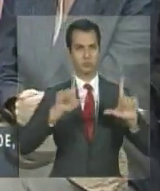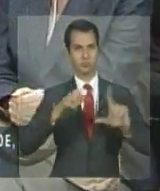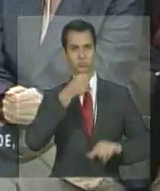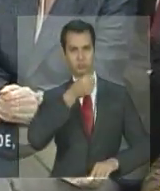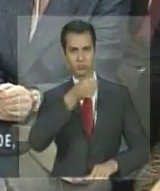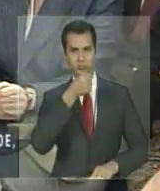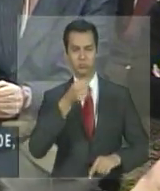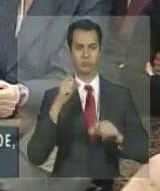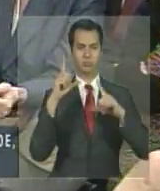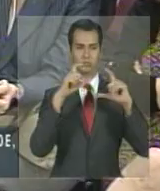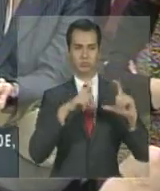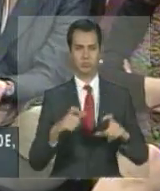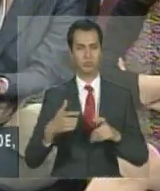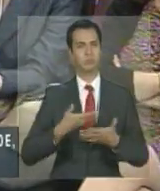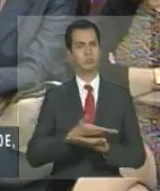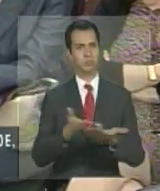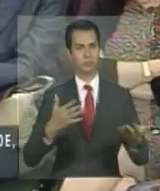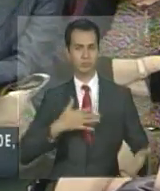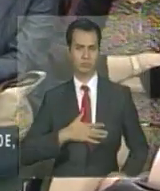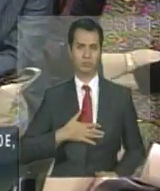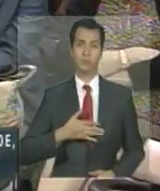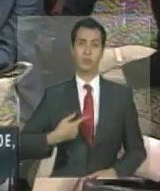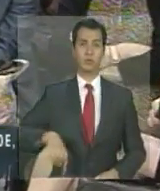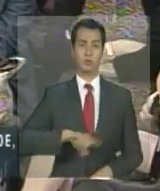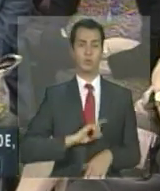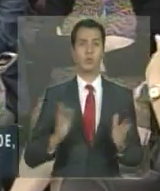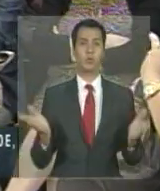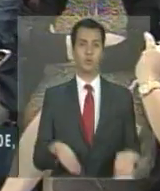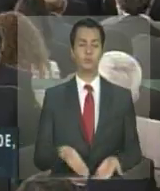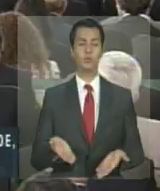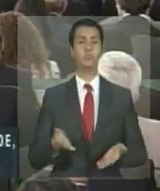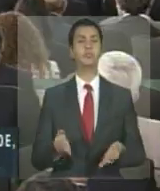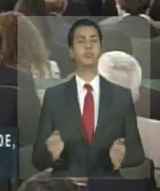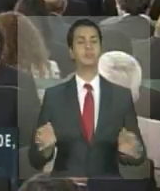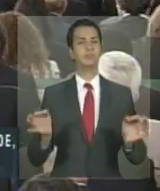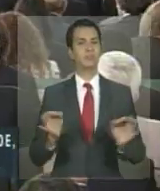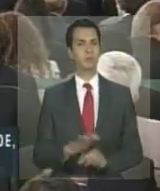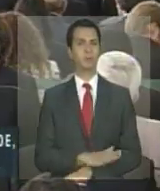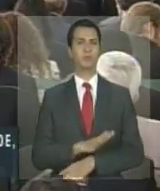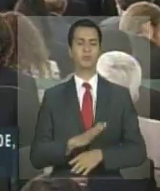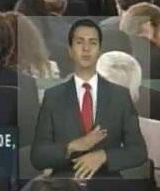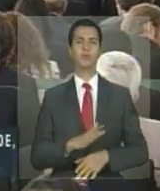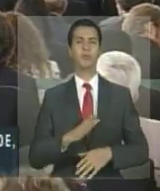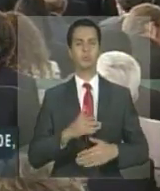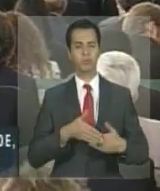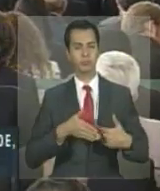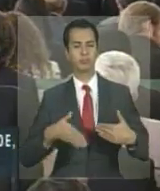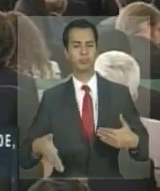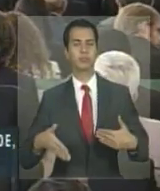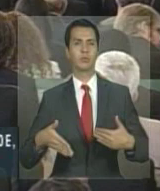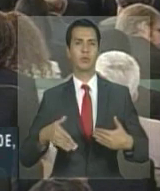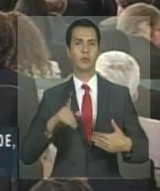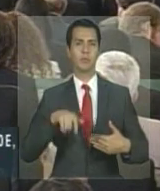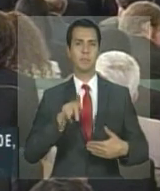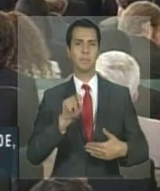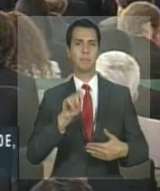senhores, nós hoje concluímos uma etapa de seleção do PAC Mobilidade Grandes Cidades.